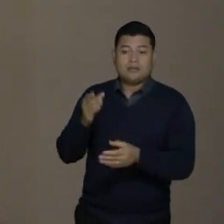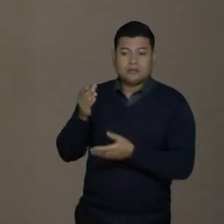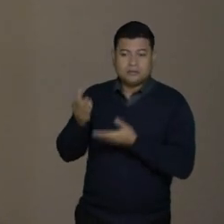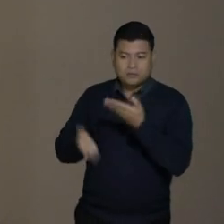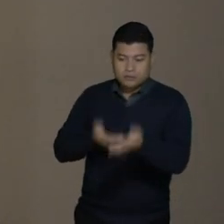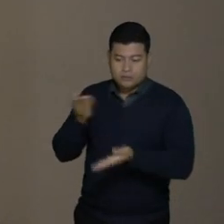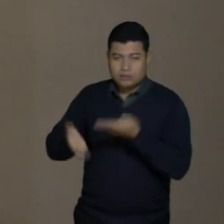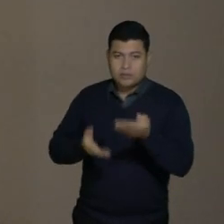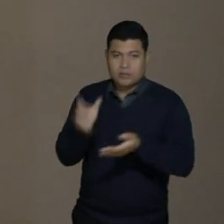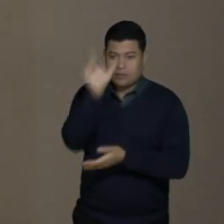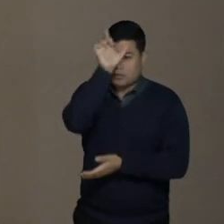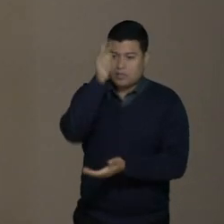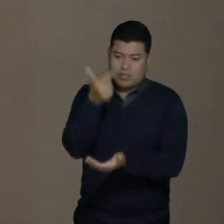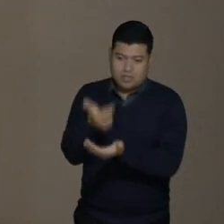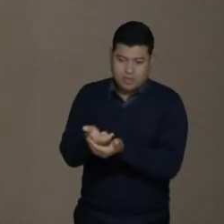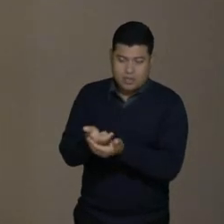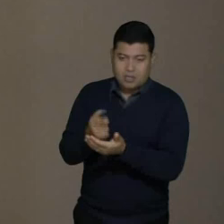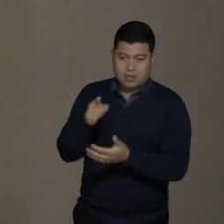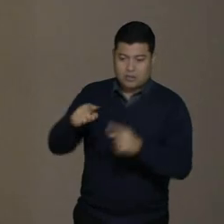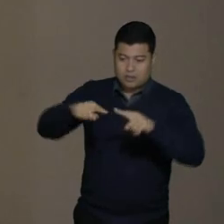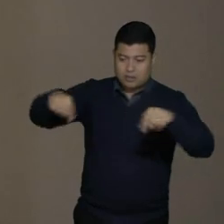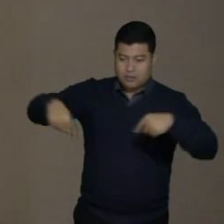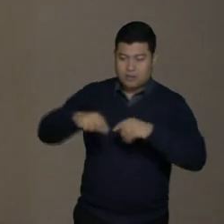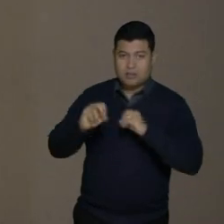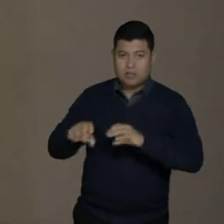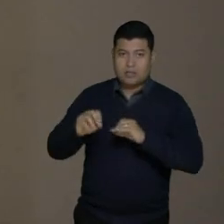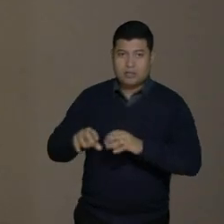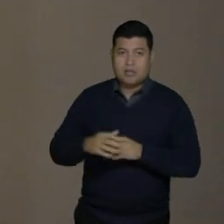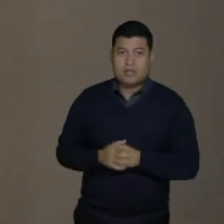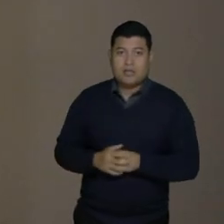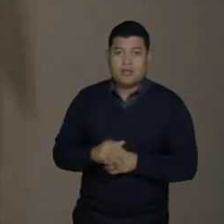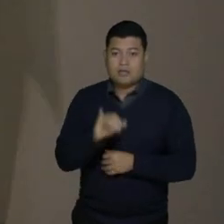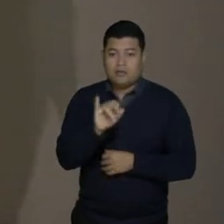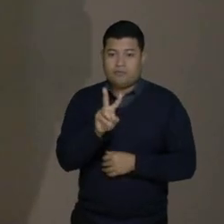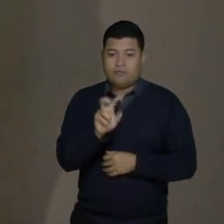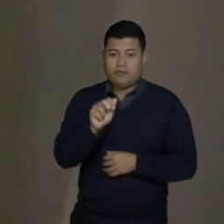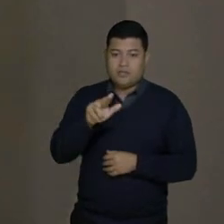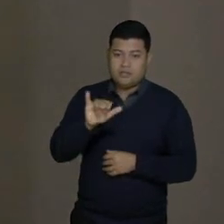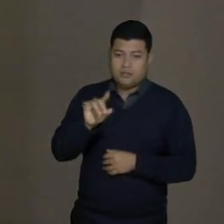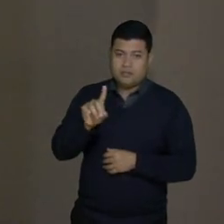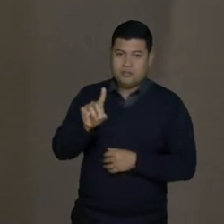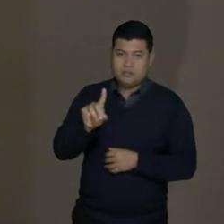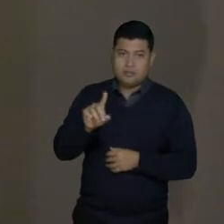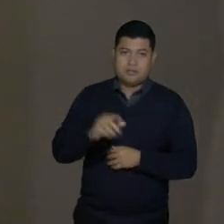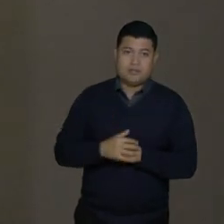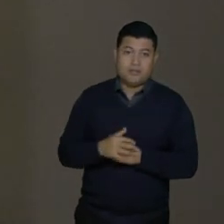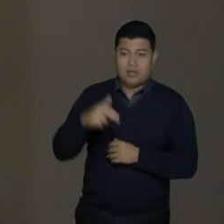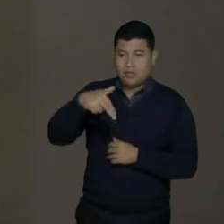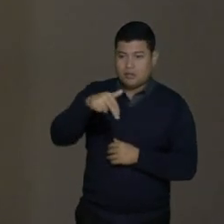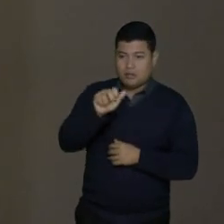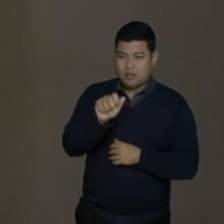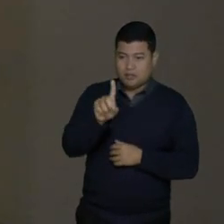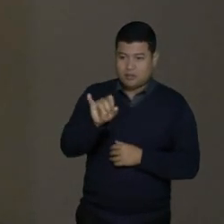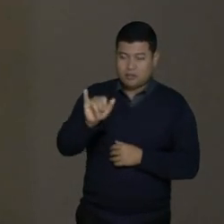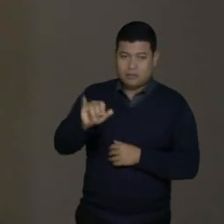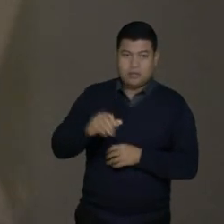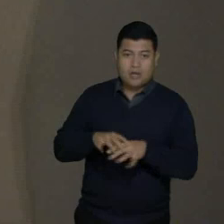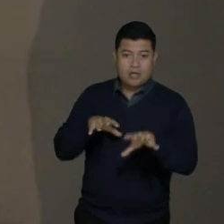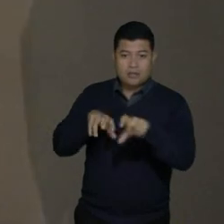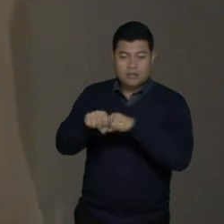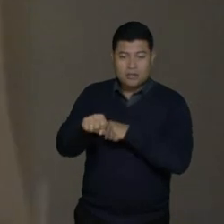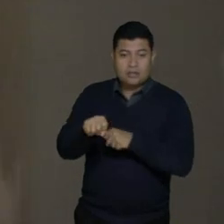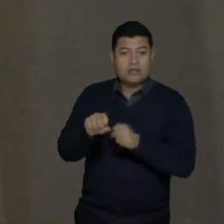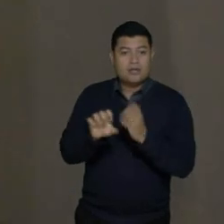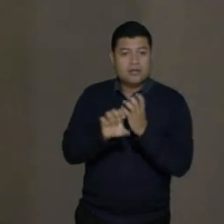palestr palestrante Nadine heisler vmer NAD é graduada em engenharia de alimentos pela Universidade